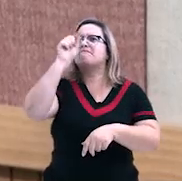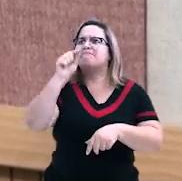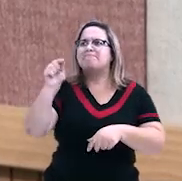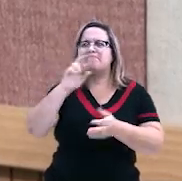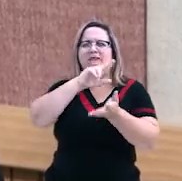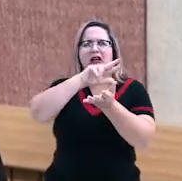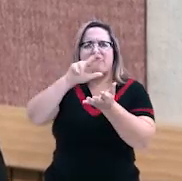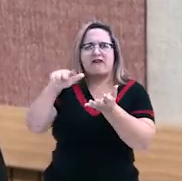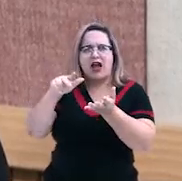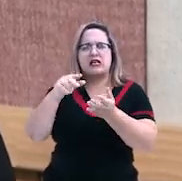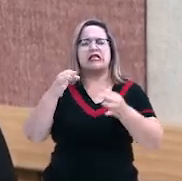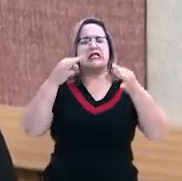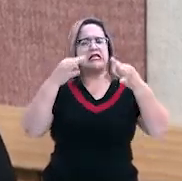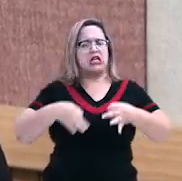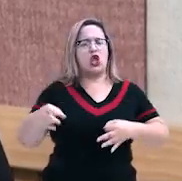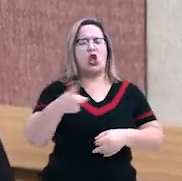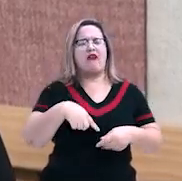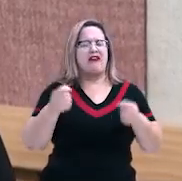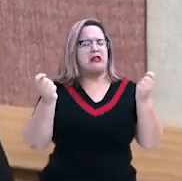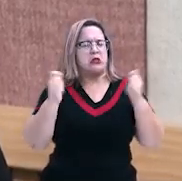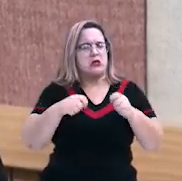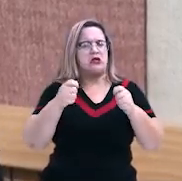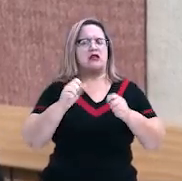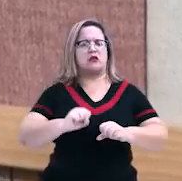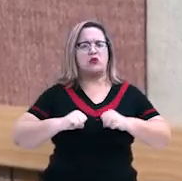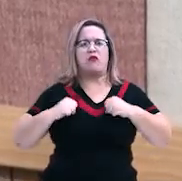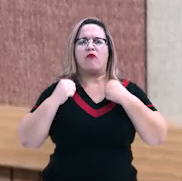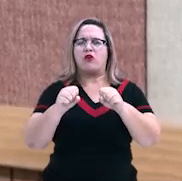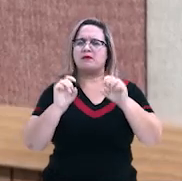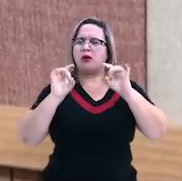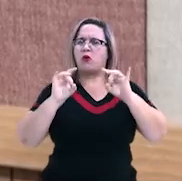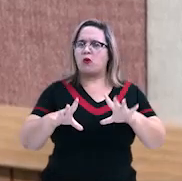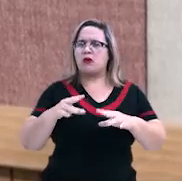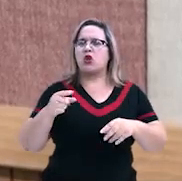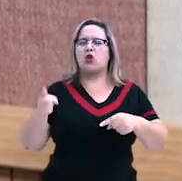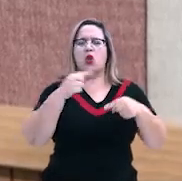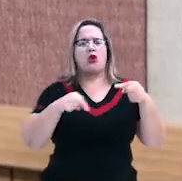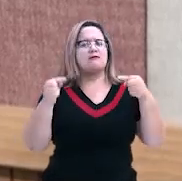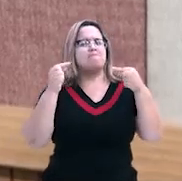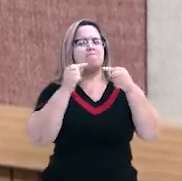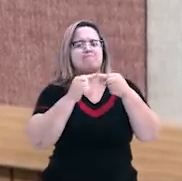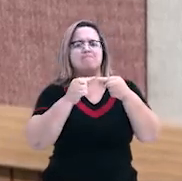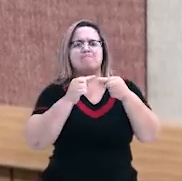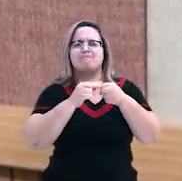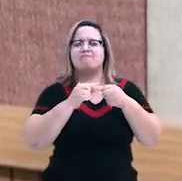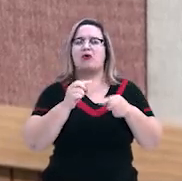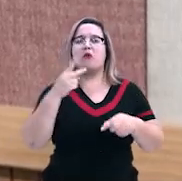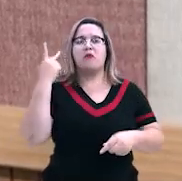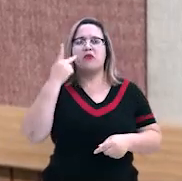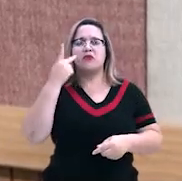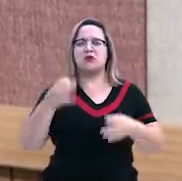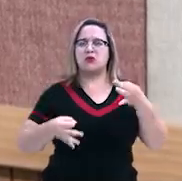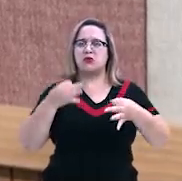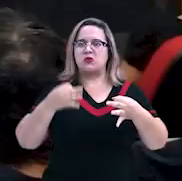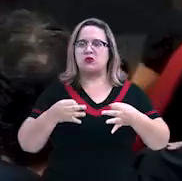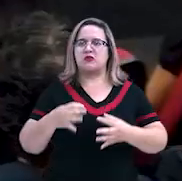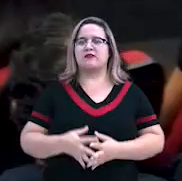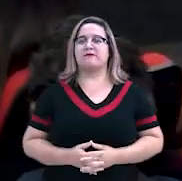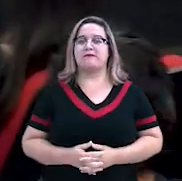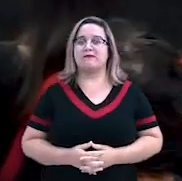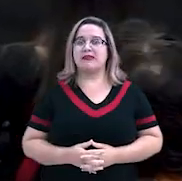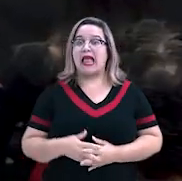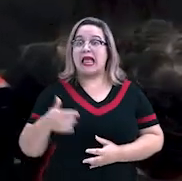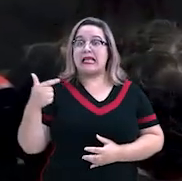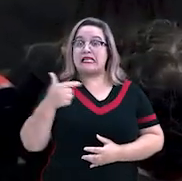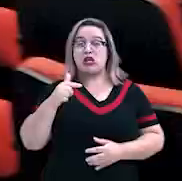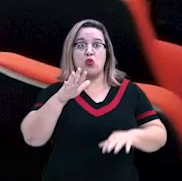do país, e tenho certeza que a gente vai fazer o possível para cumprir com a nossa missão agora constitucional como promotores de justiça. Esta